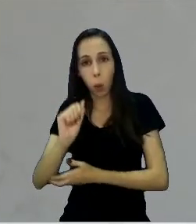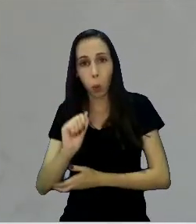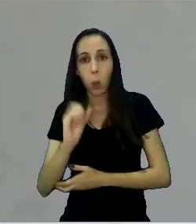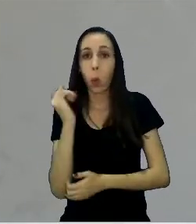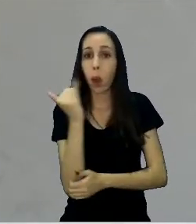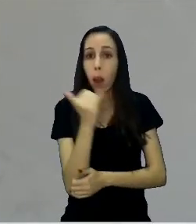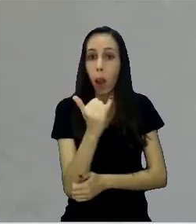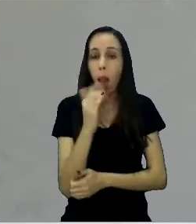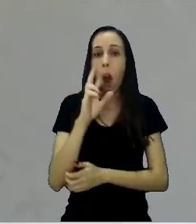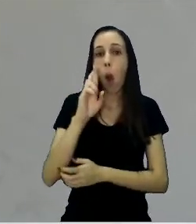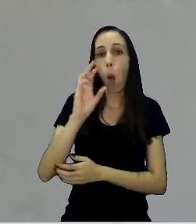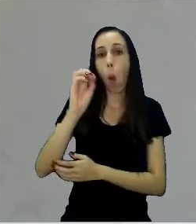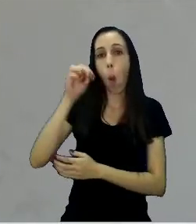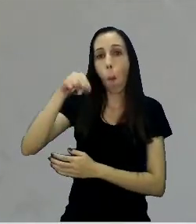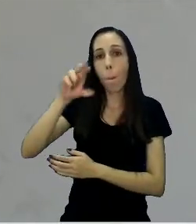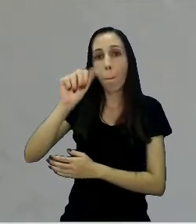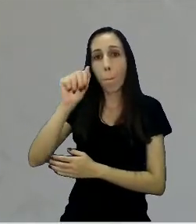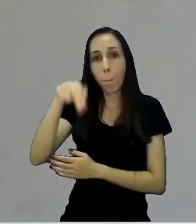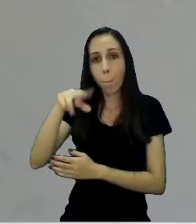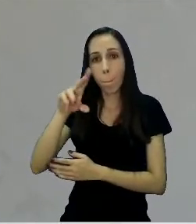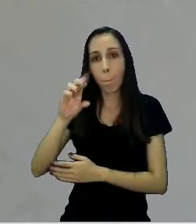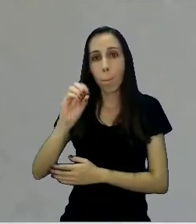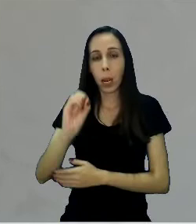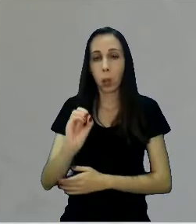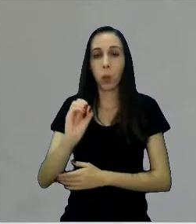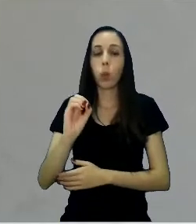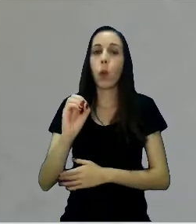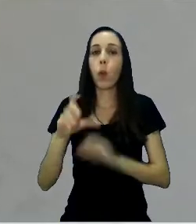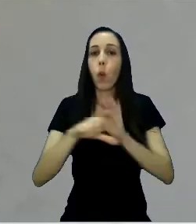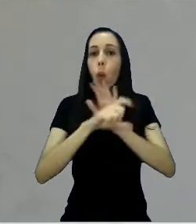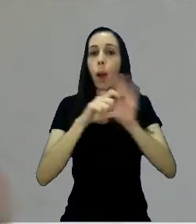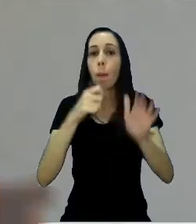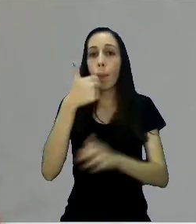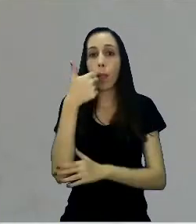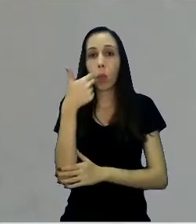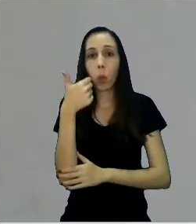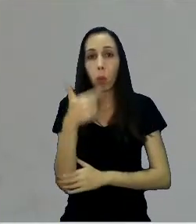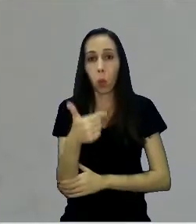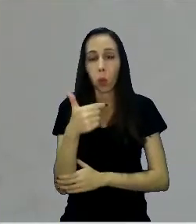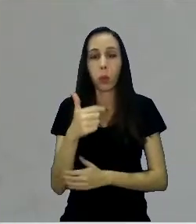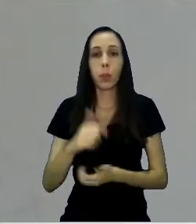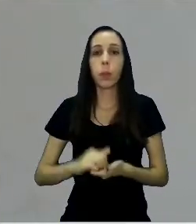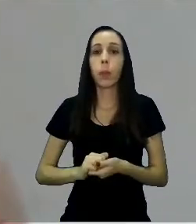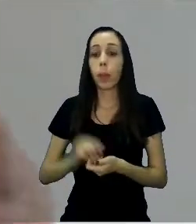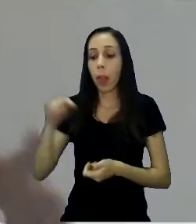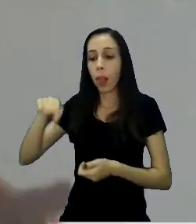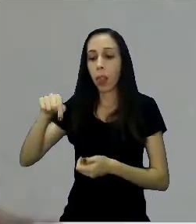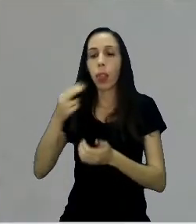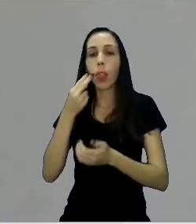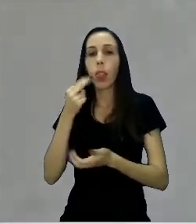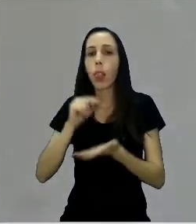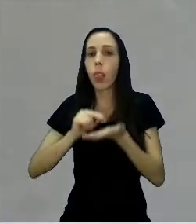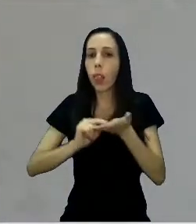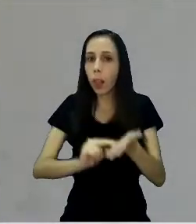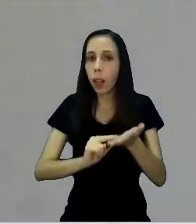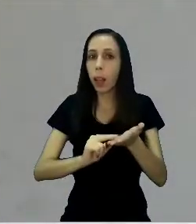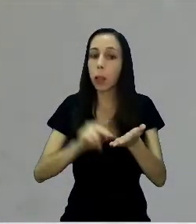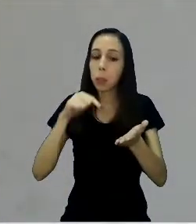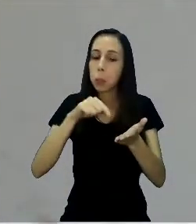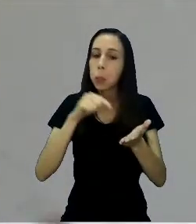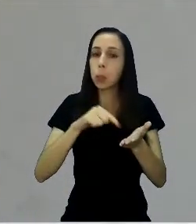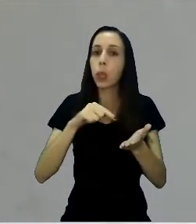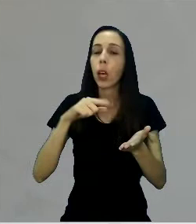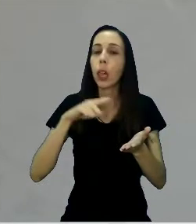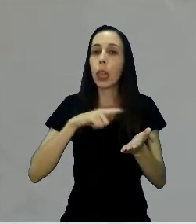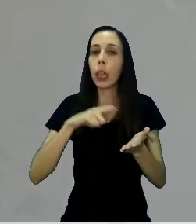capítulo 12, versículo 12. E ele faz parte de um corpo dentro da carta de